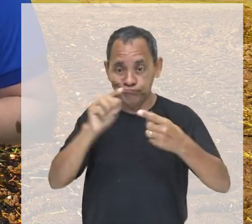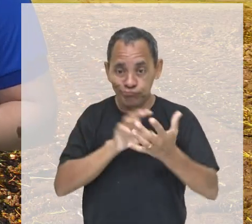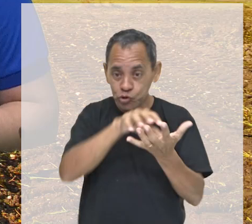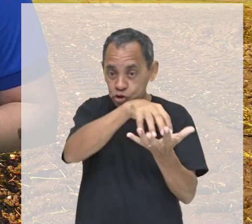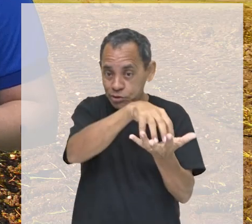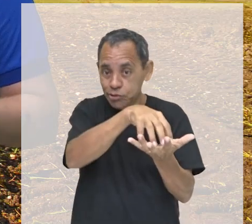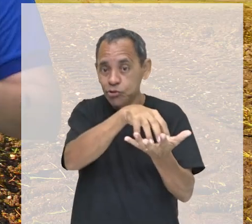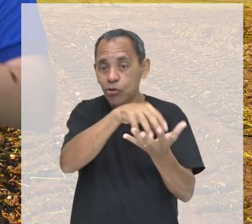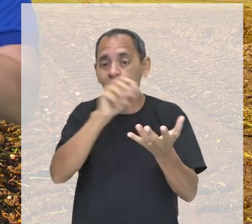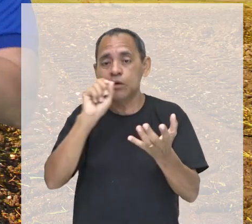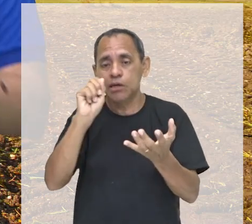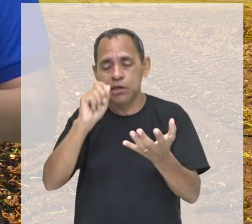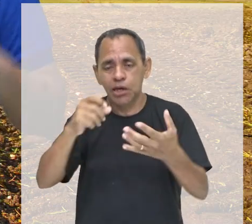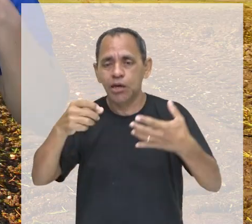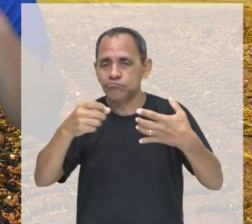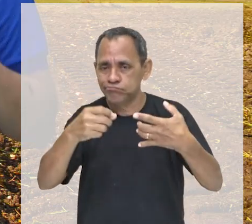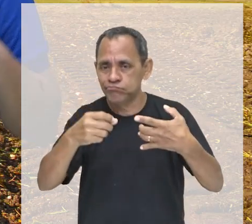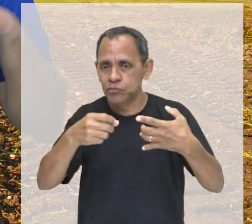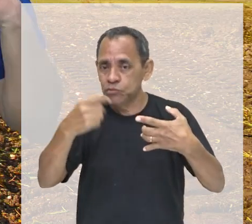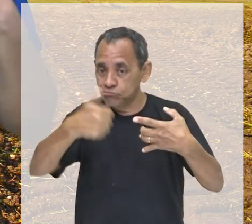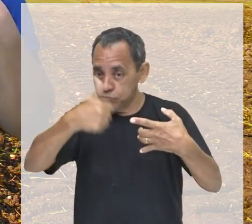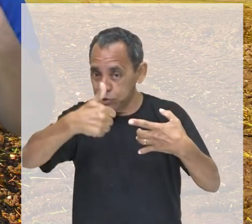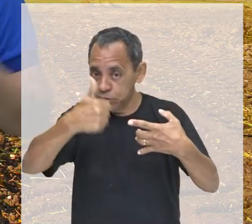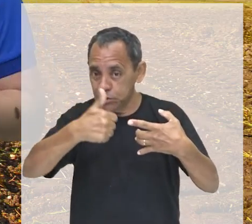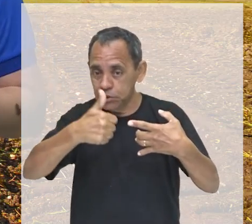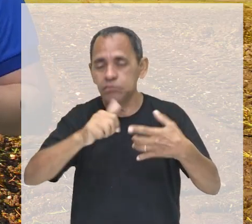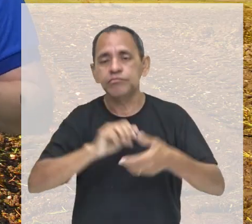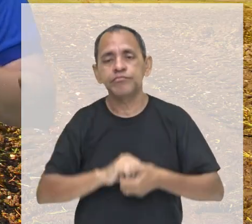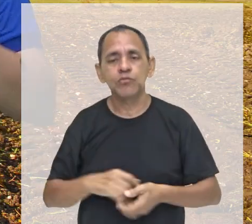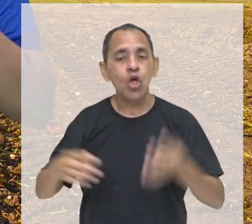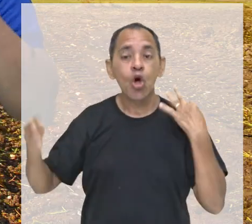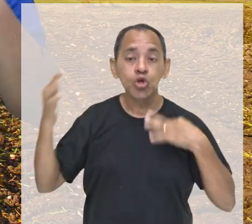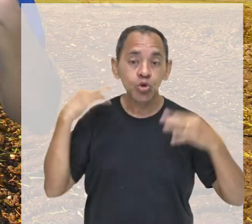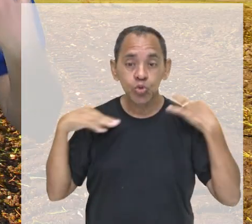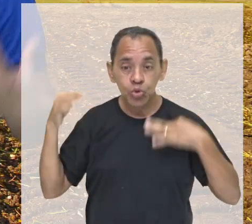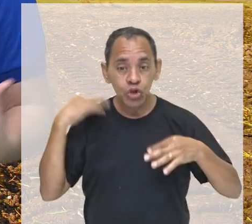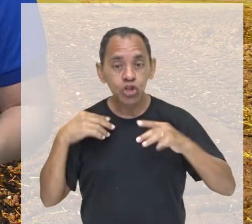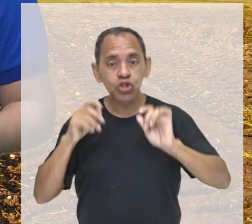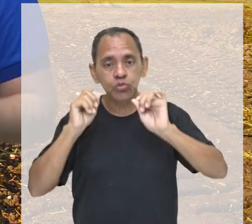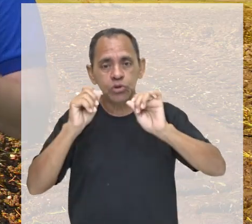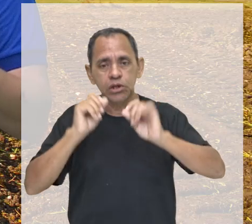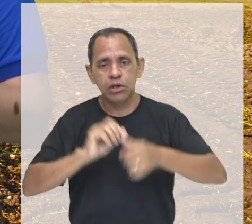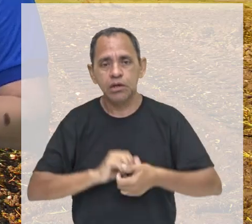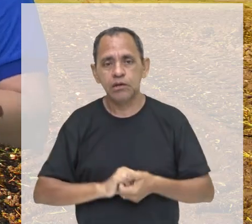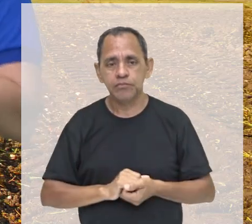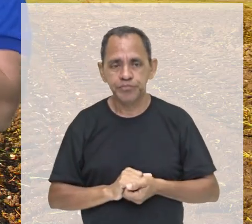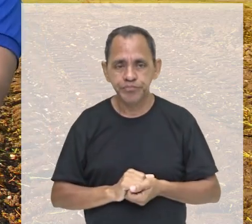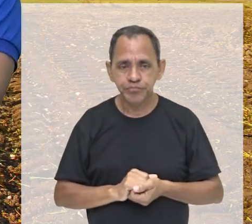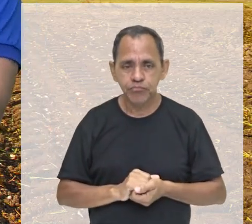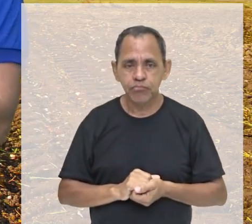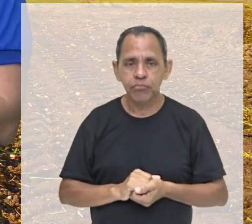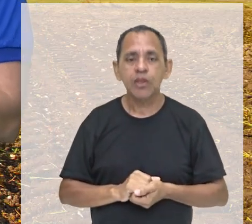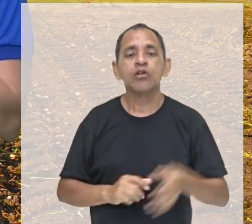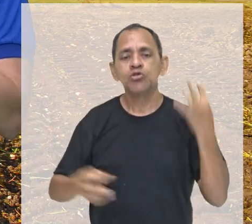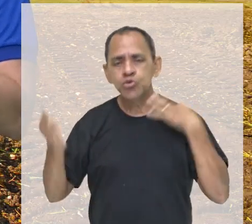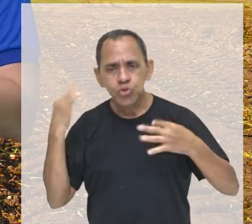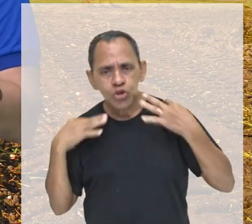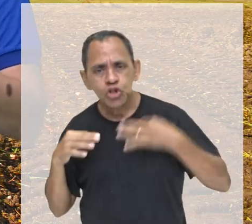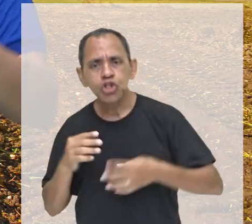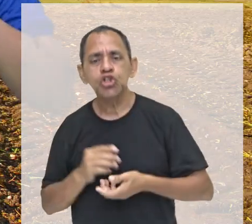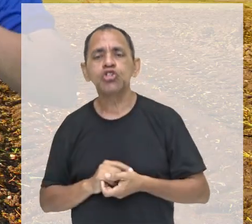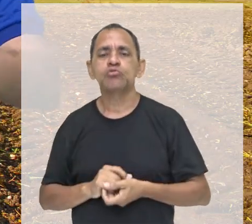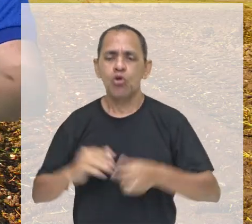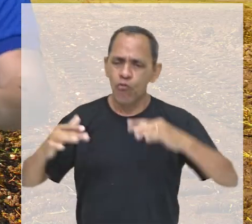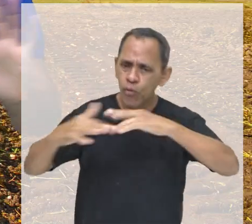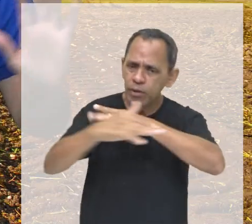turismo rural, gente, tem aumentado cada vez mais, chamando a atenção principalmente das pessoas que vivem ali nas grandes